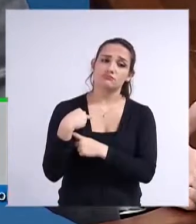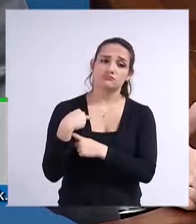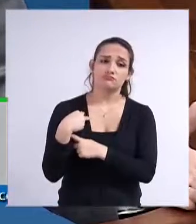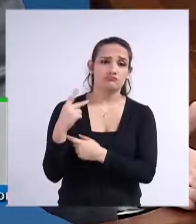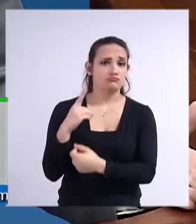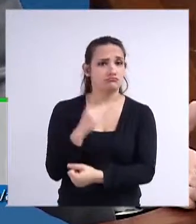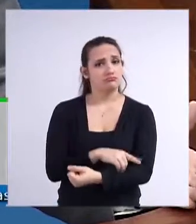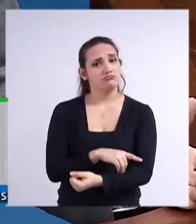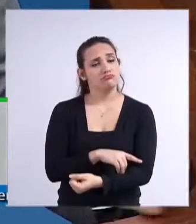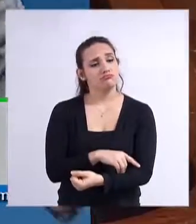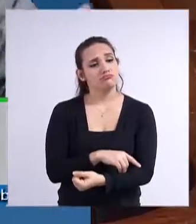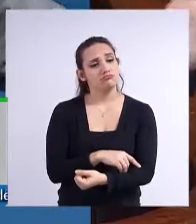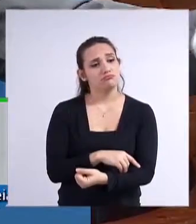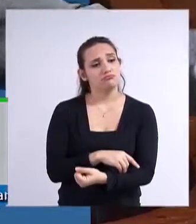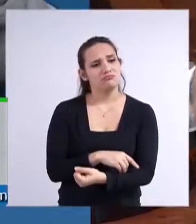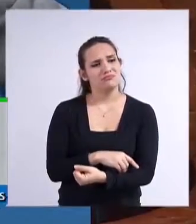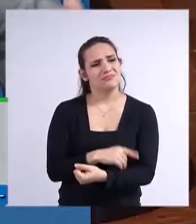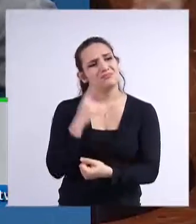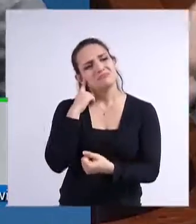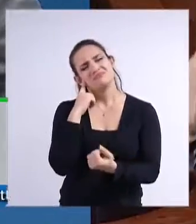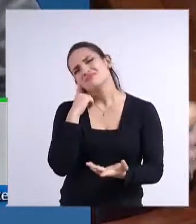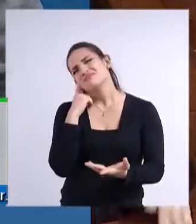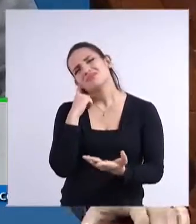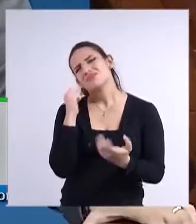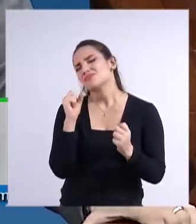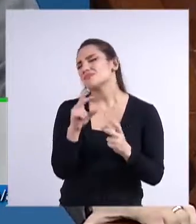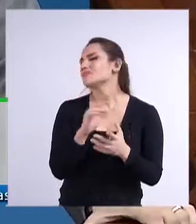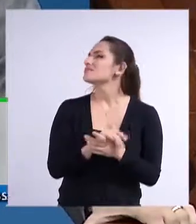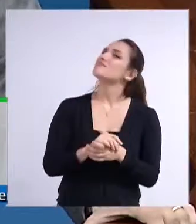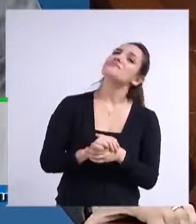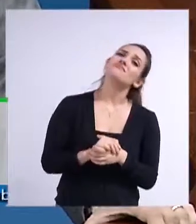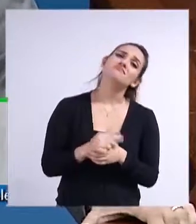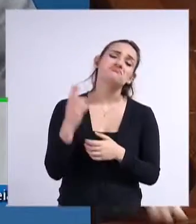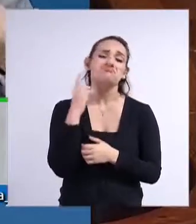dengue e falou, eu já estou